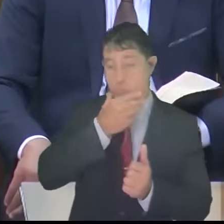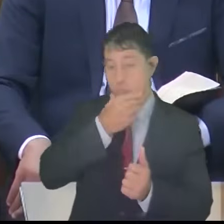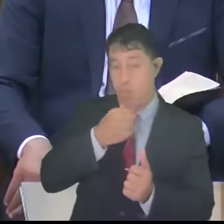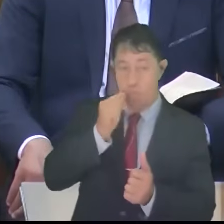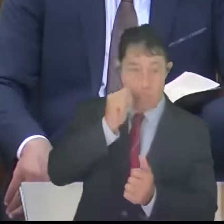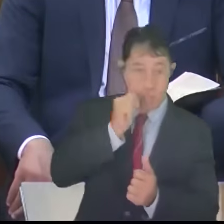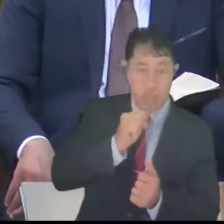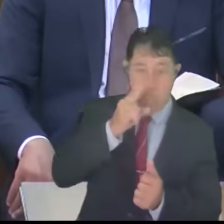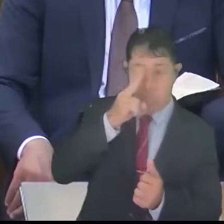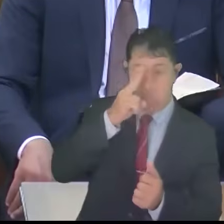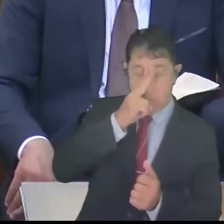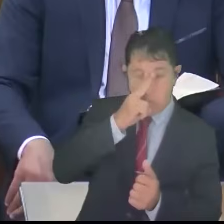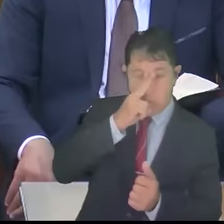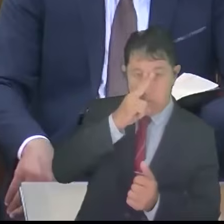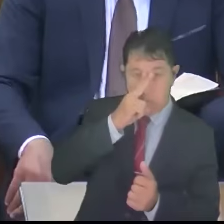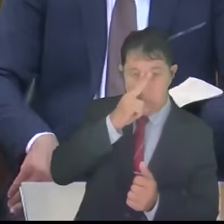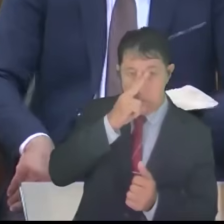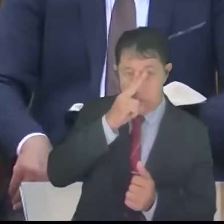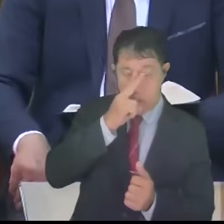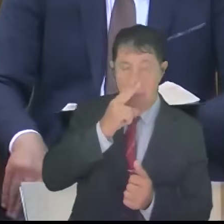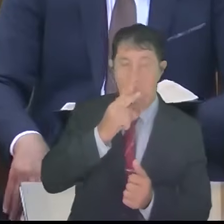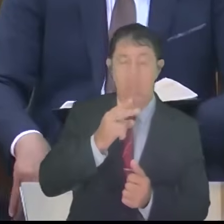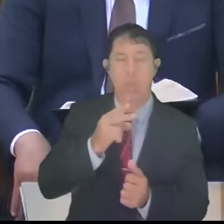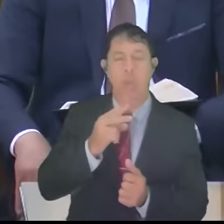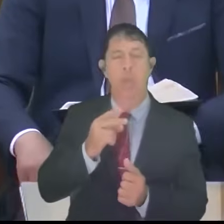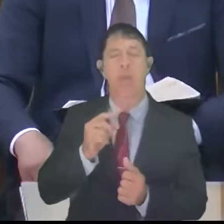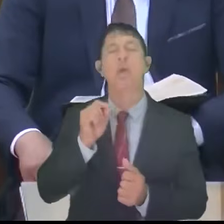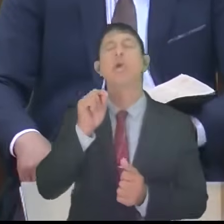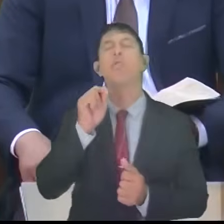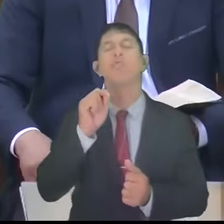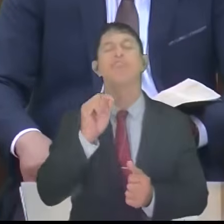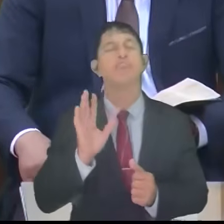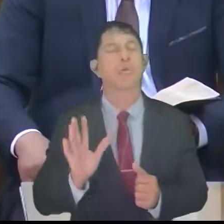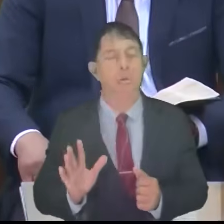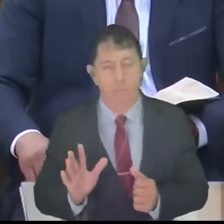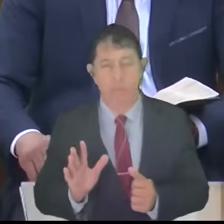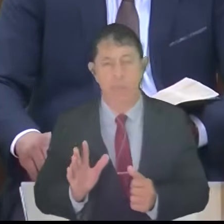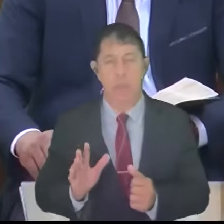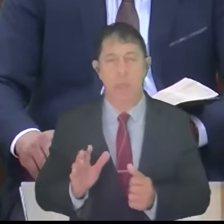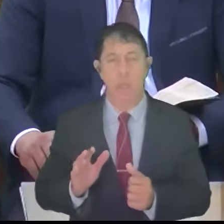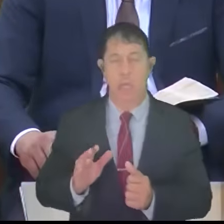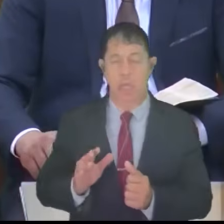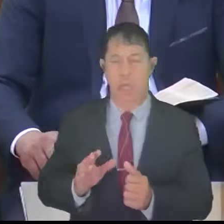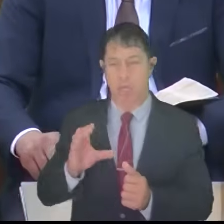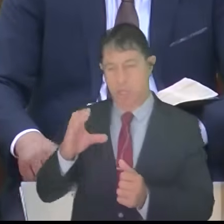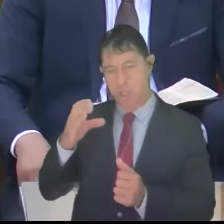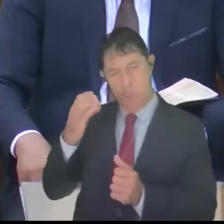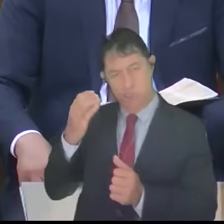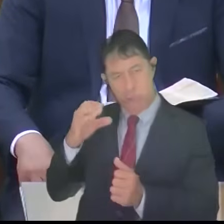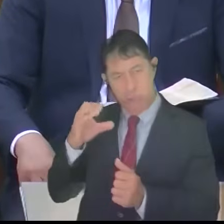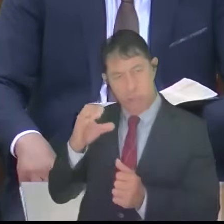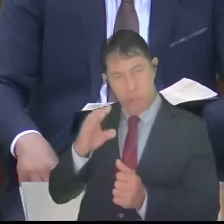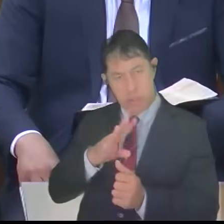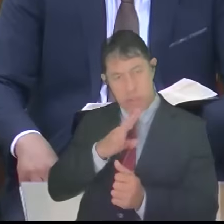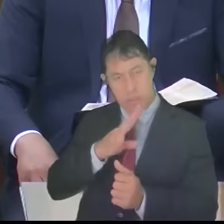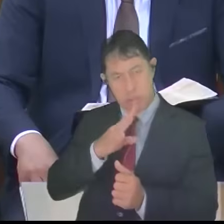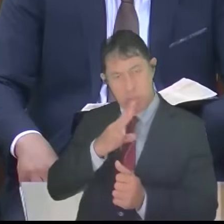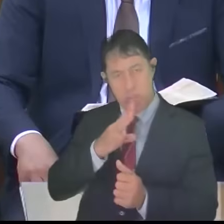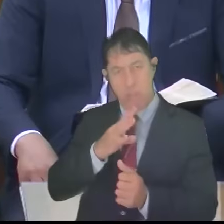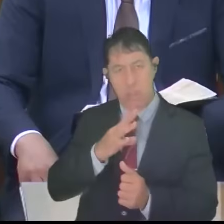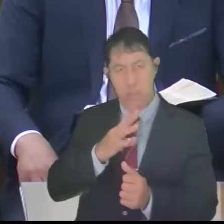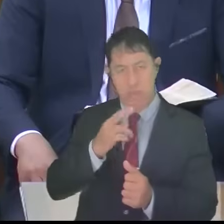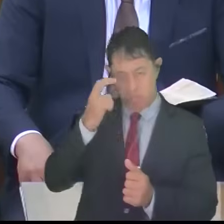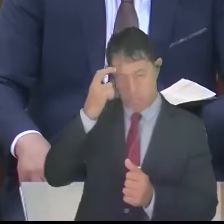mulher ser crente, não é produto de ciência, não é produto de uma mente aguçada,